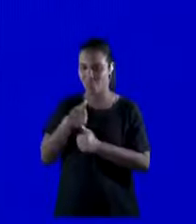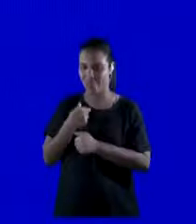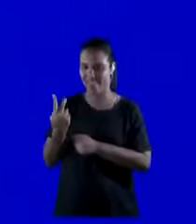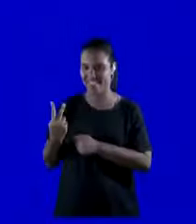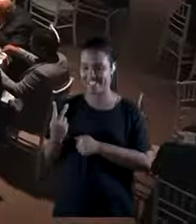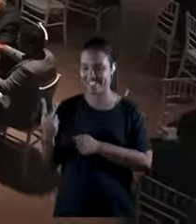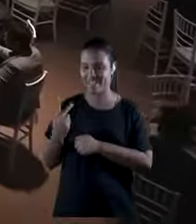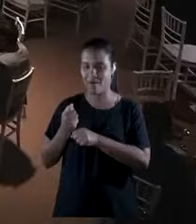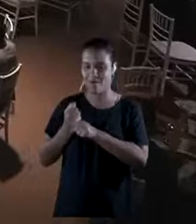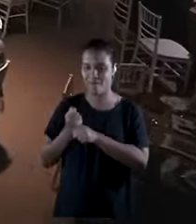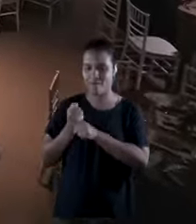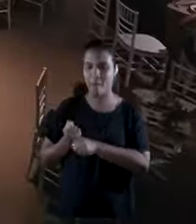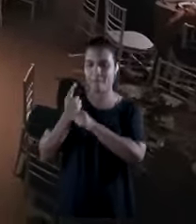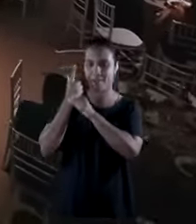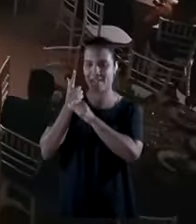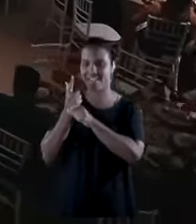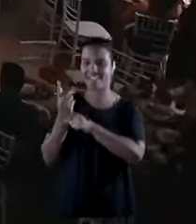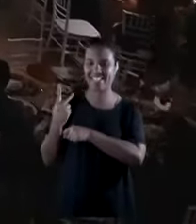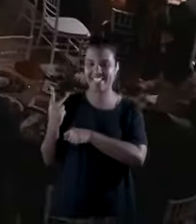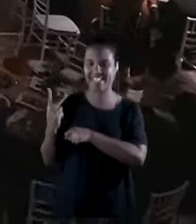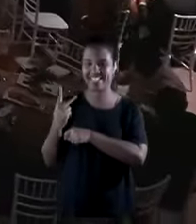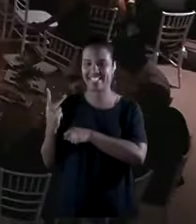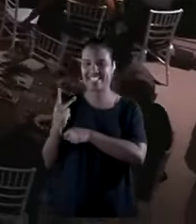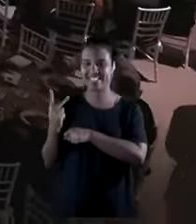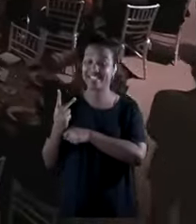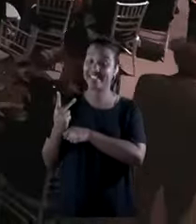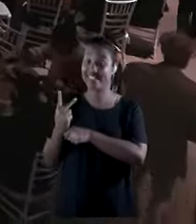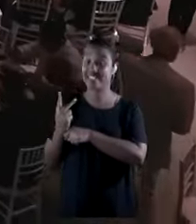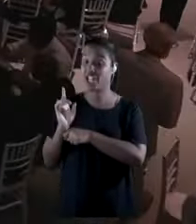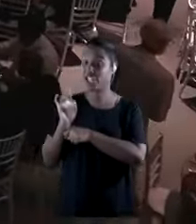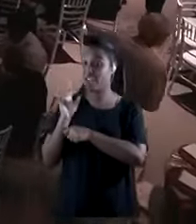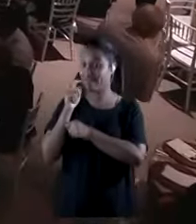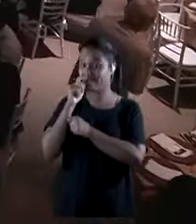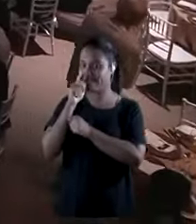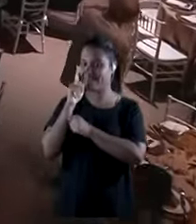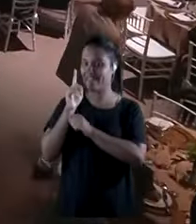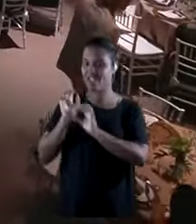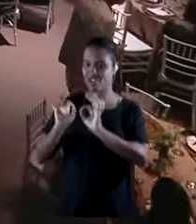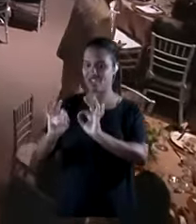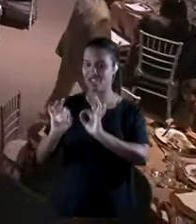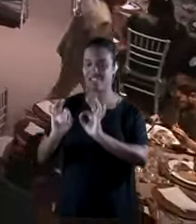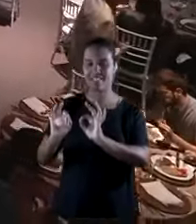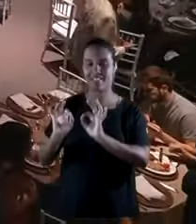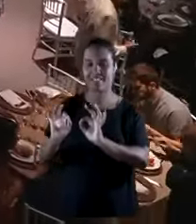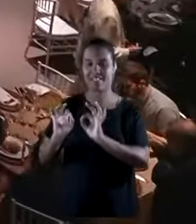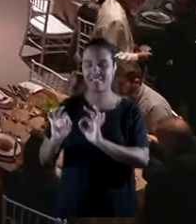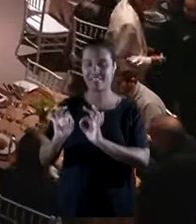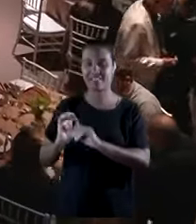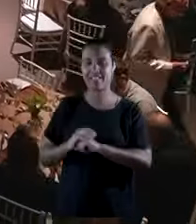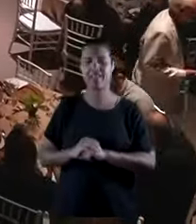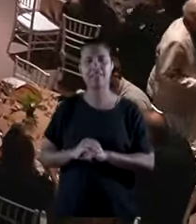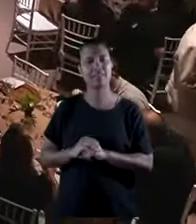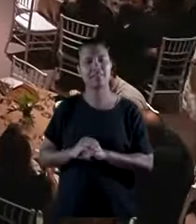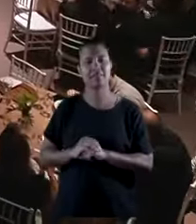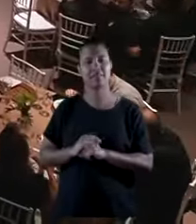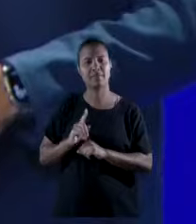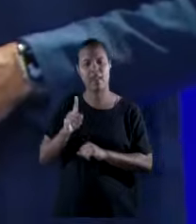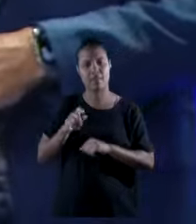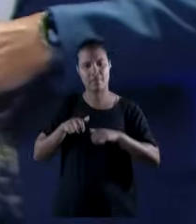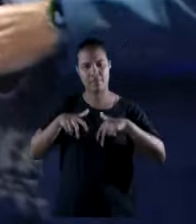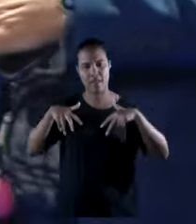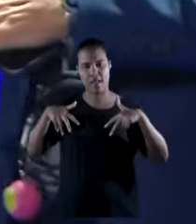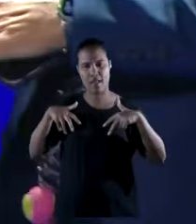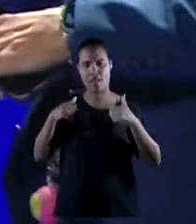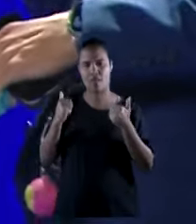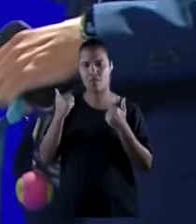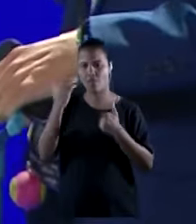uma champa aqui em cima, meu. Só a galera gringa. E você, a gente viu, você virou sommelier de camarote pelo estado? Isso, cara,